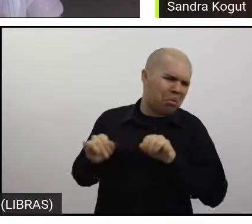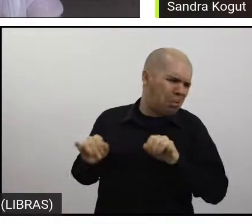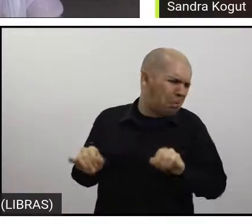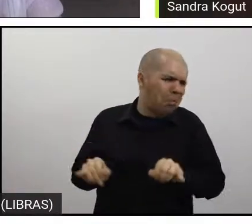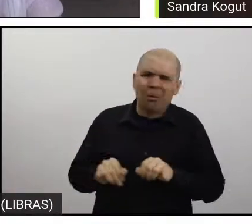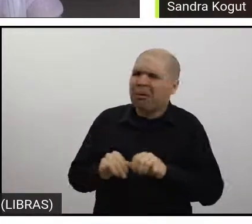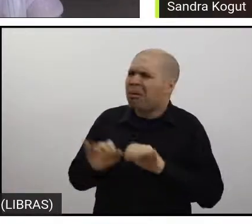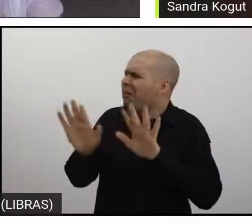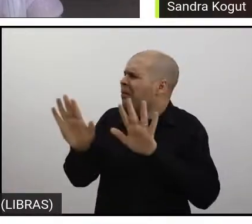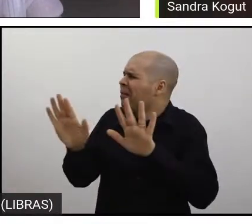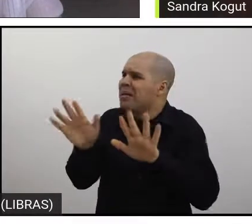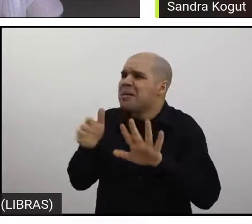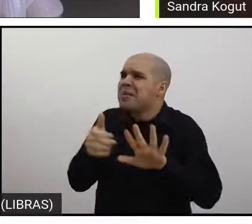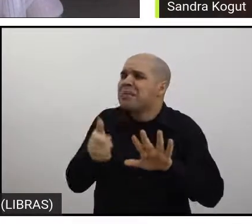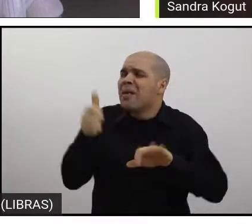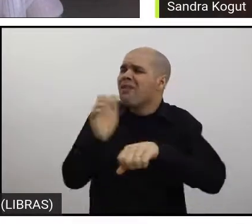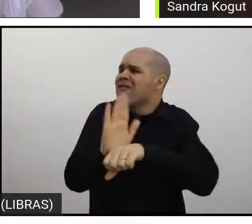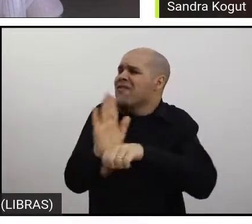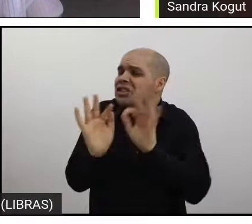acessível, barata,